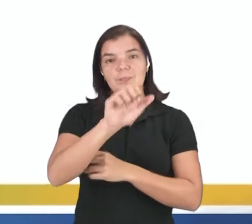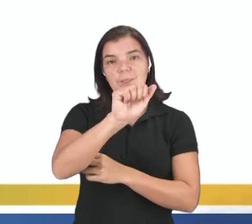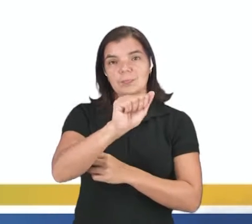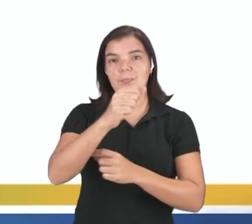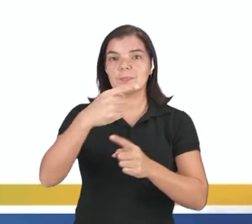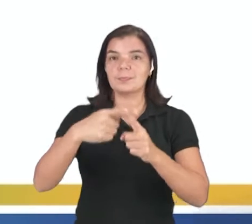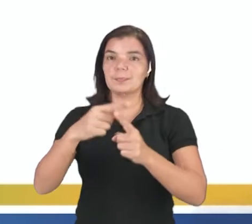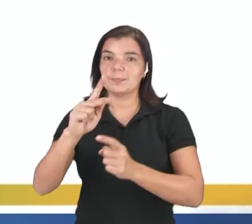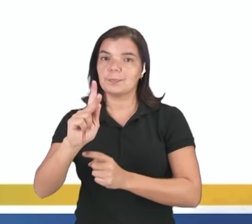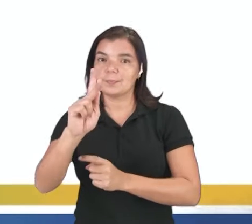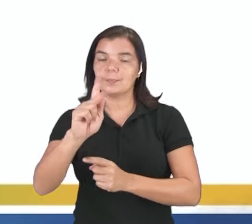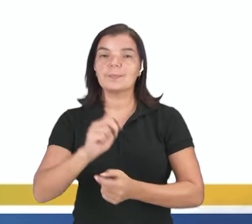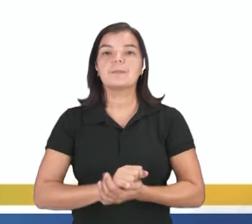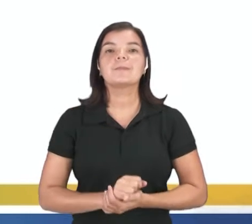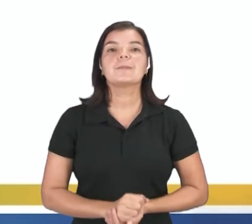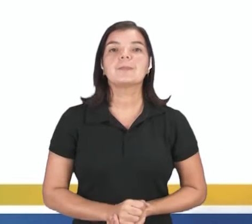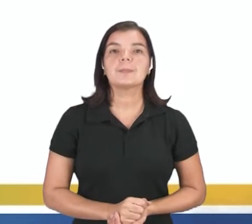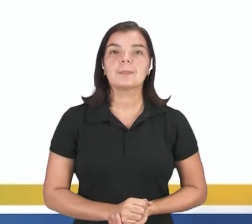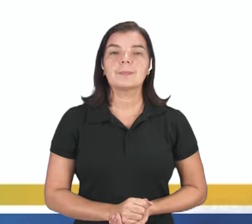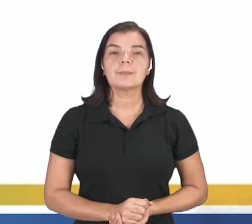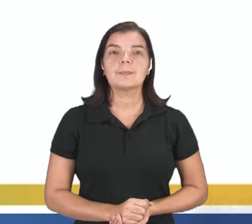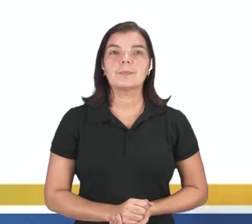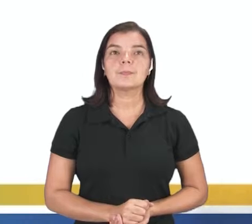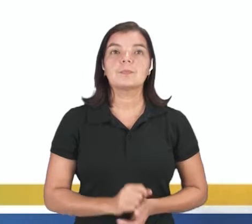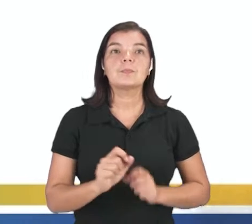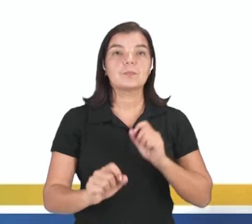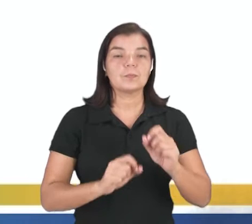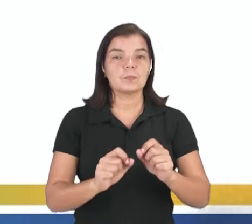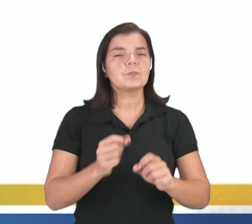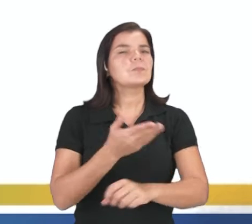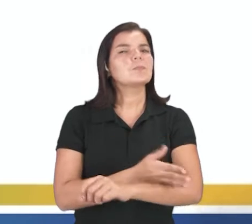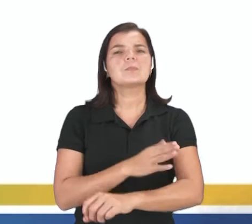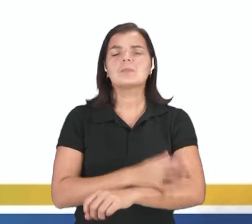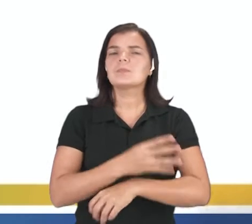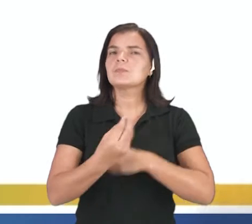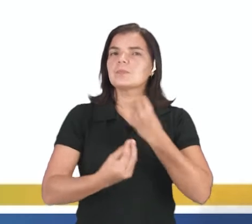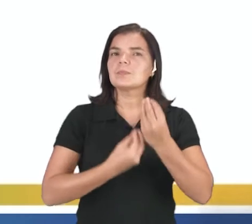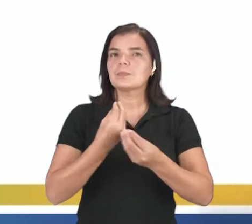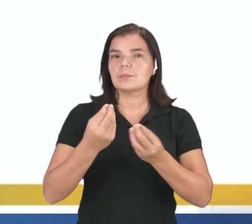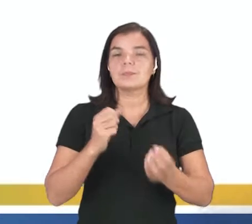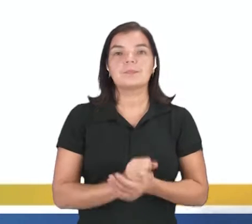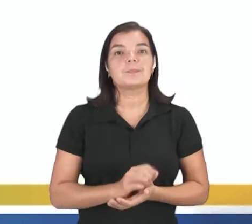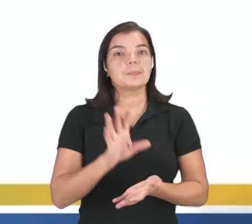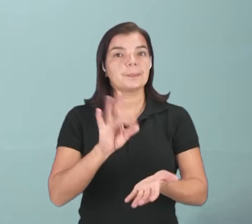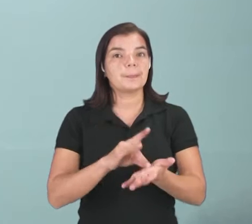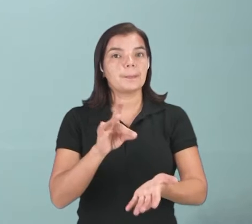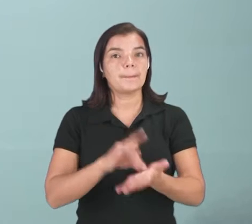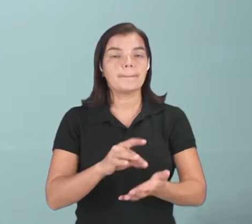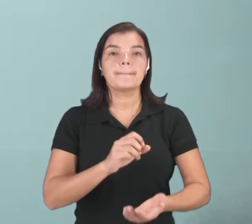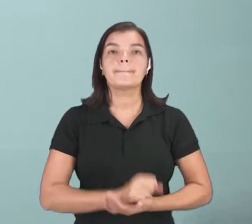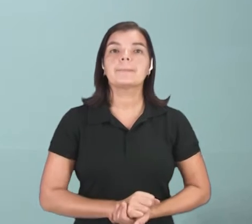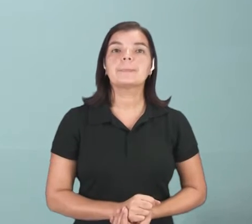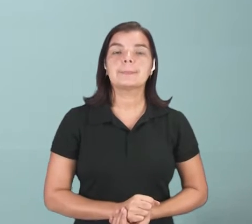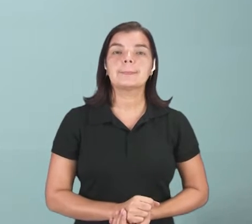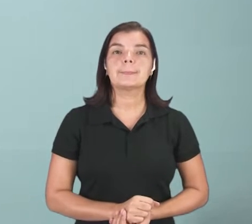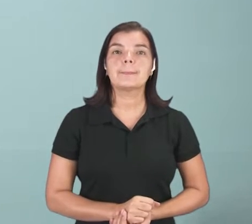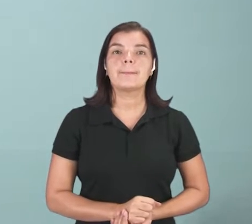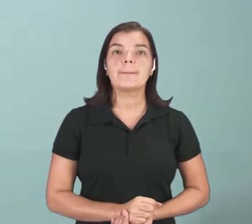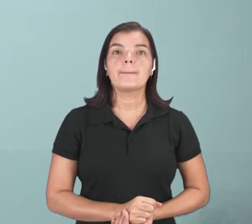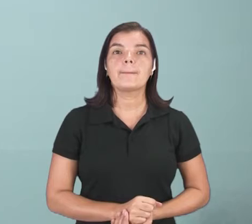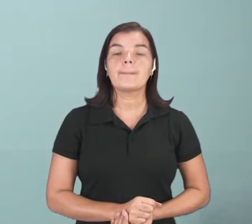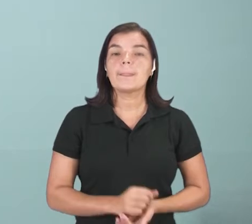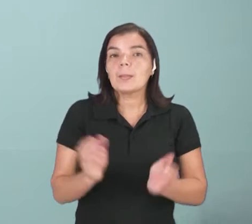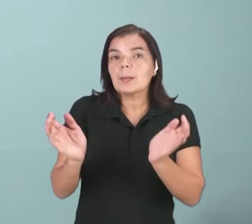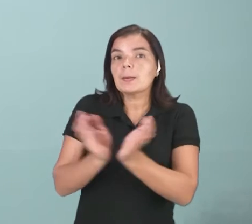elemento de A por K. O que seria isso na prática, gente? Na verdade, você terá um elemento do